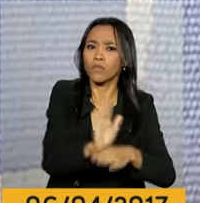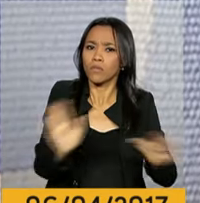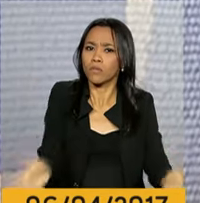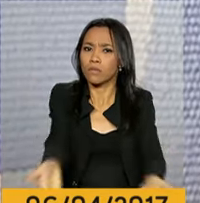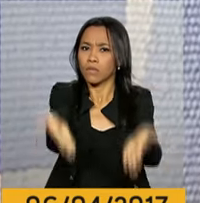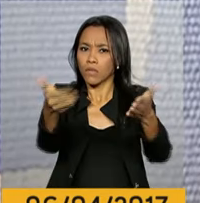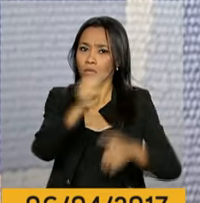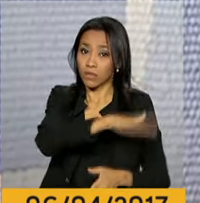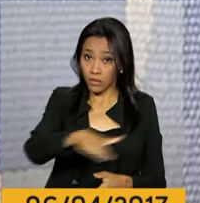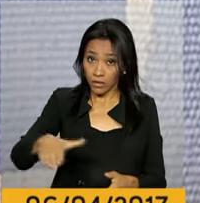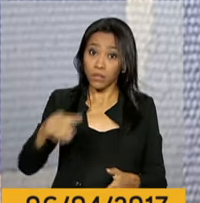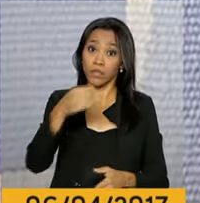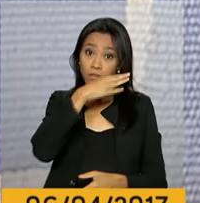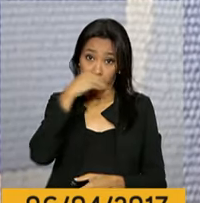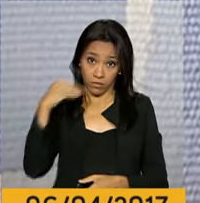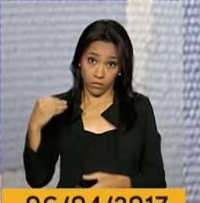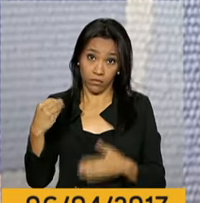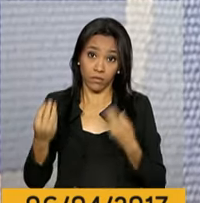juventude